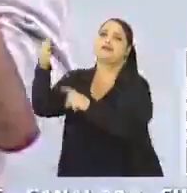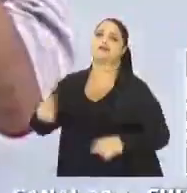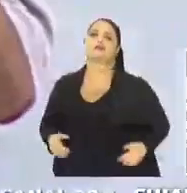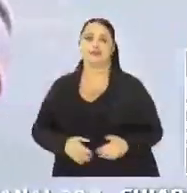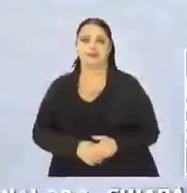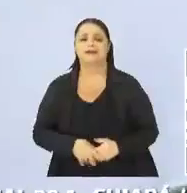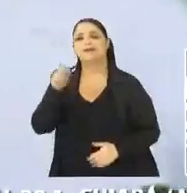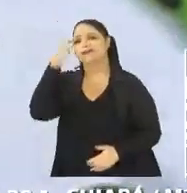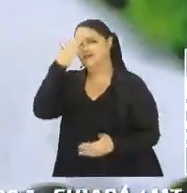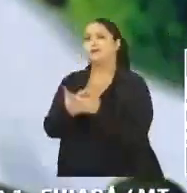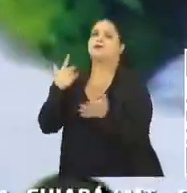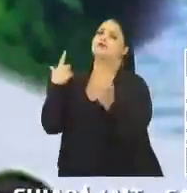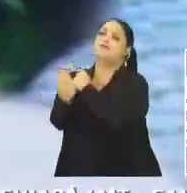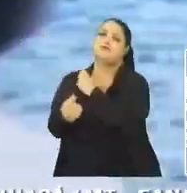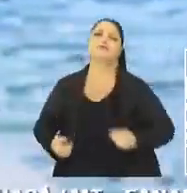Quem crê não foge.